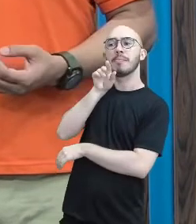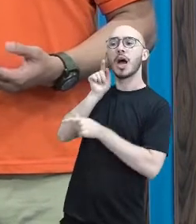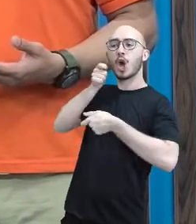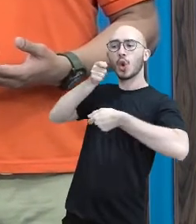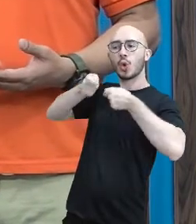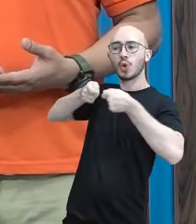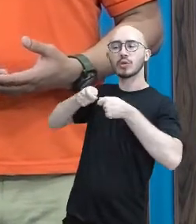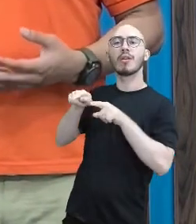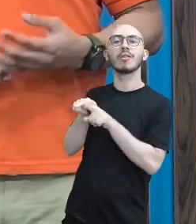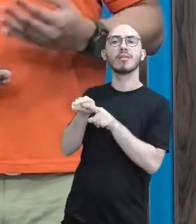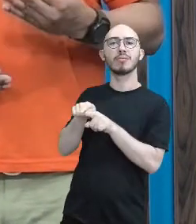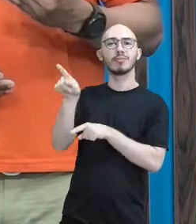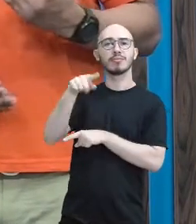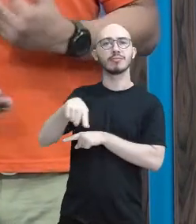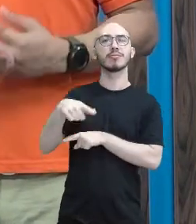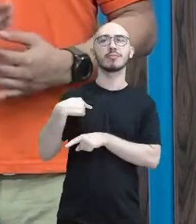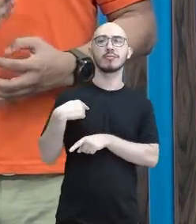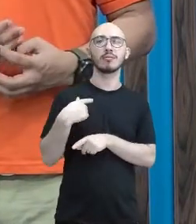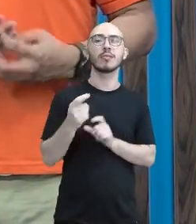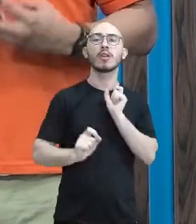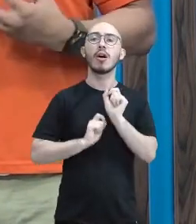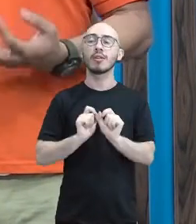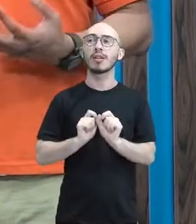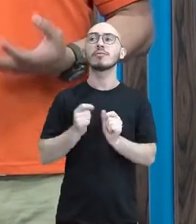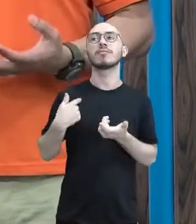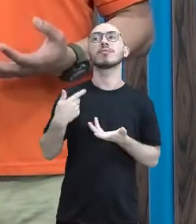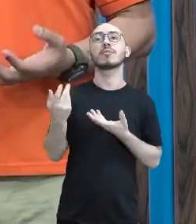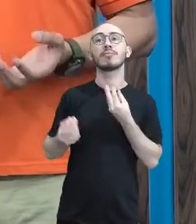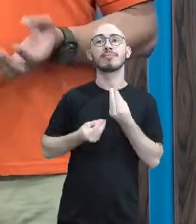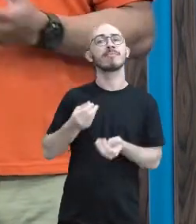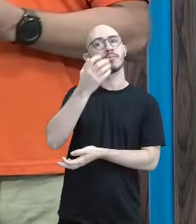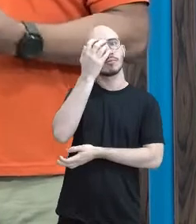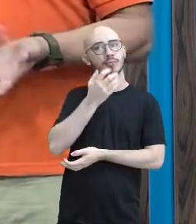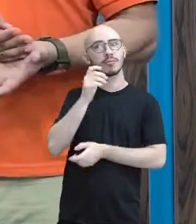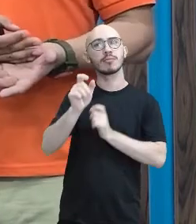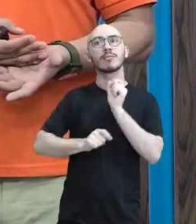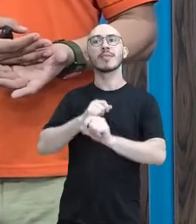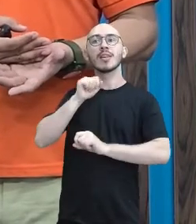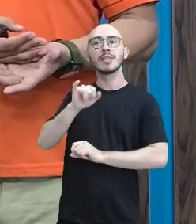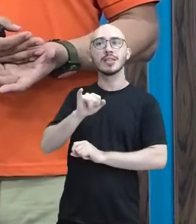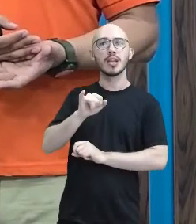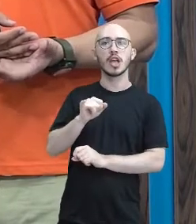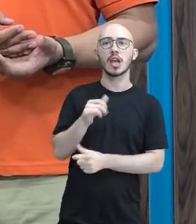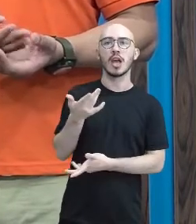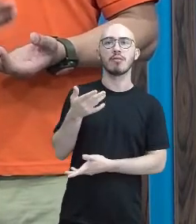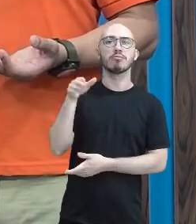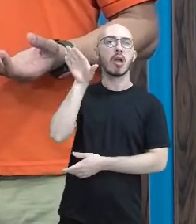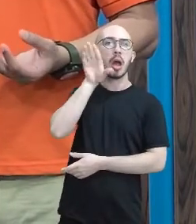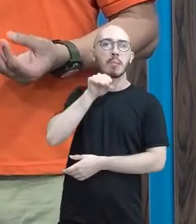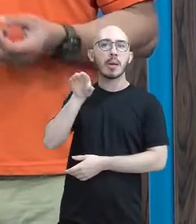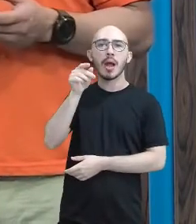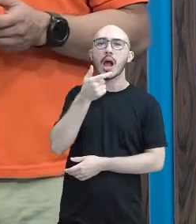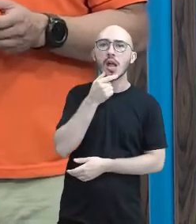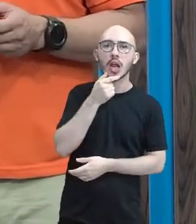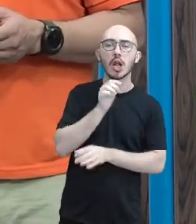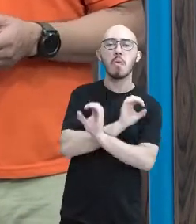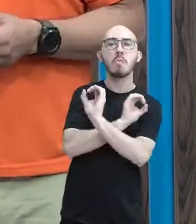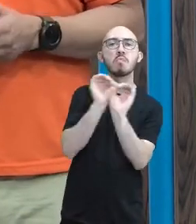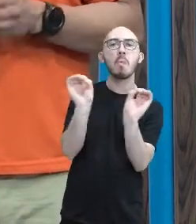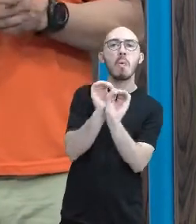e seguir esse comando, está cada vez mais séria a situação de quem não fala língua inglesa. Porque até para